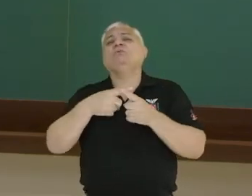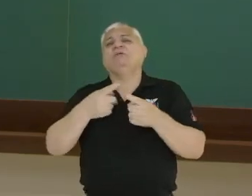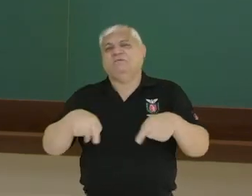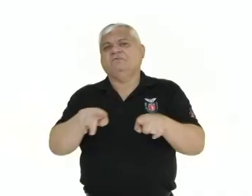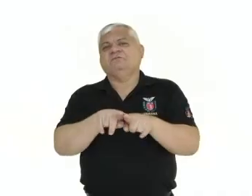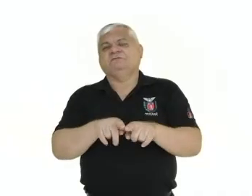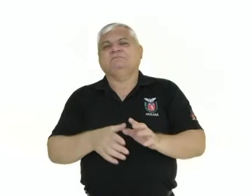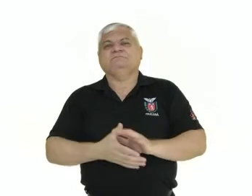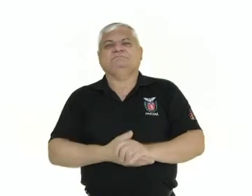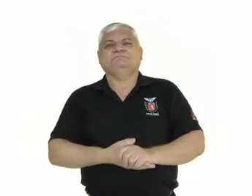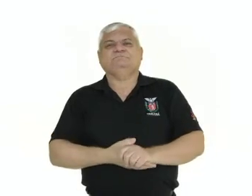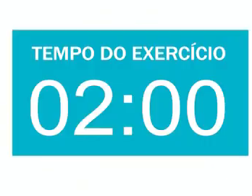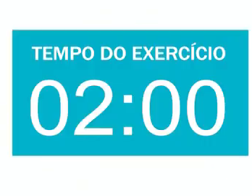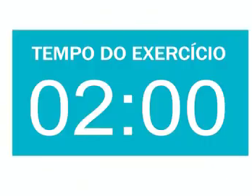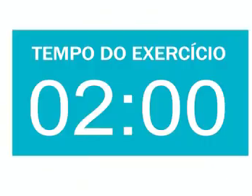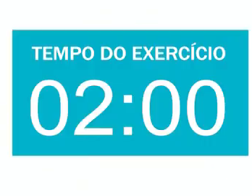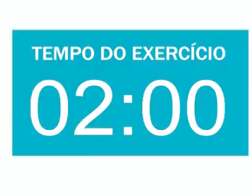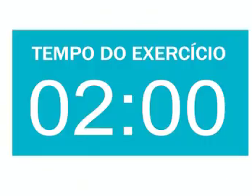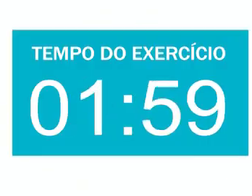voltamos.